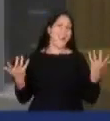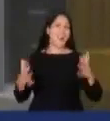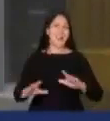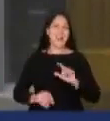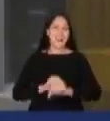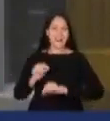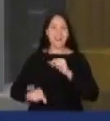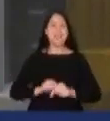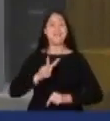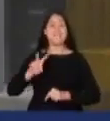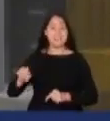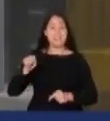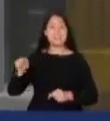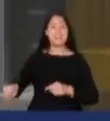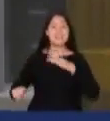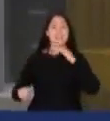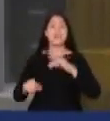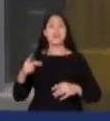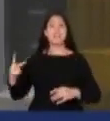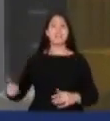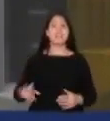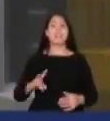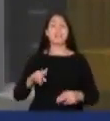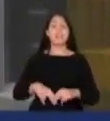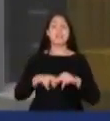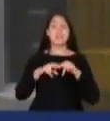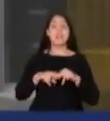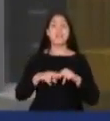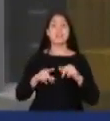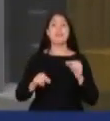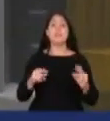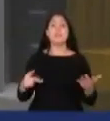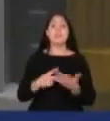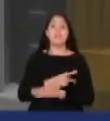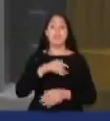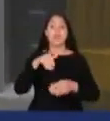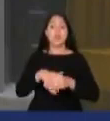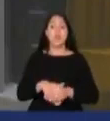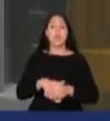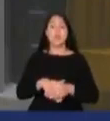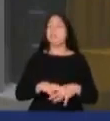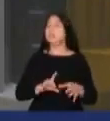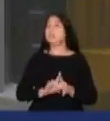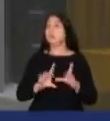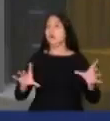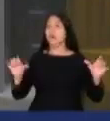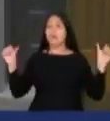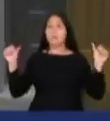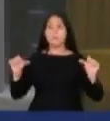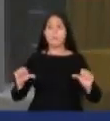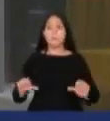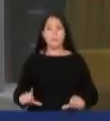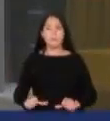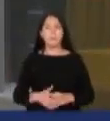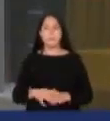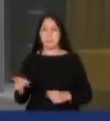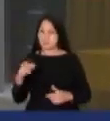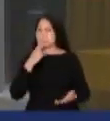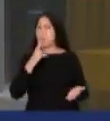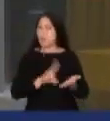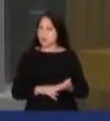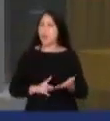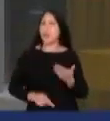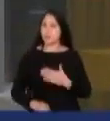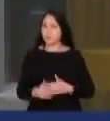será desfavorável. Por isso ele ataca as urnas para atacar as eleições do sistema democrático. Continua a carta.